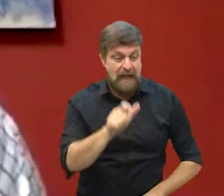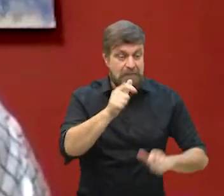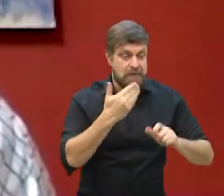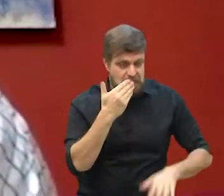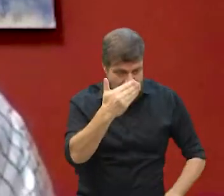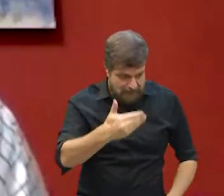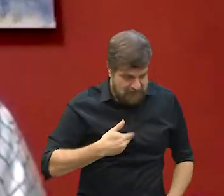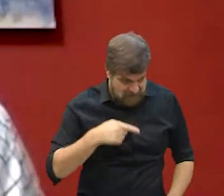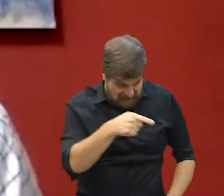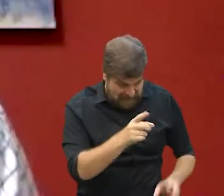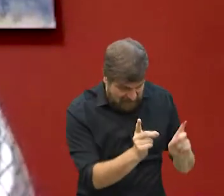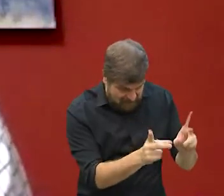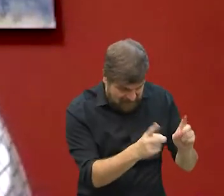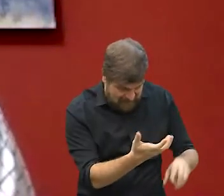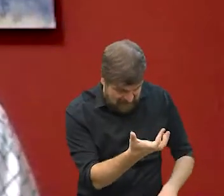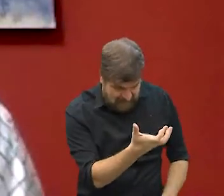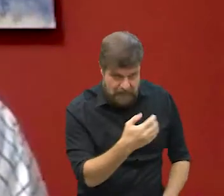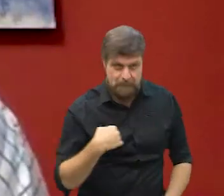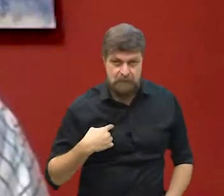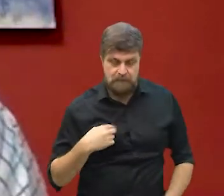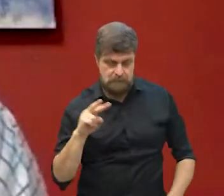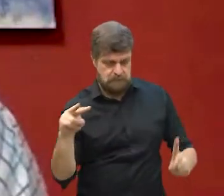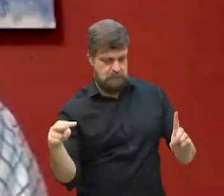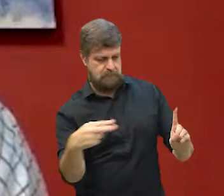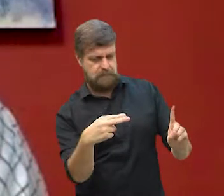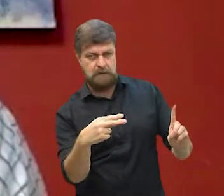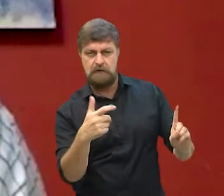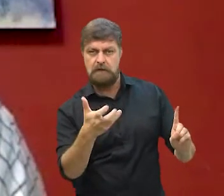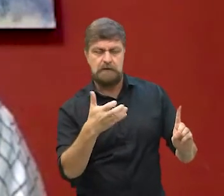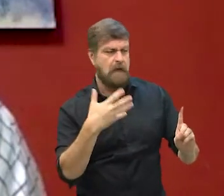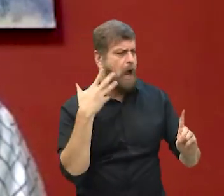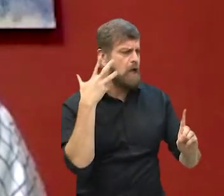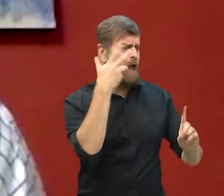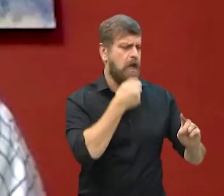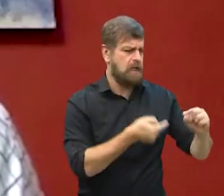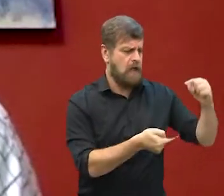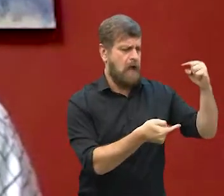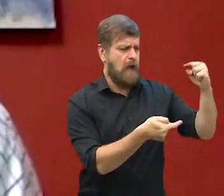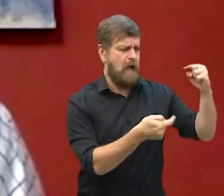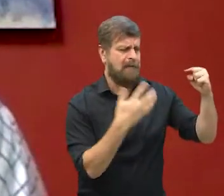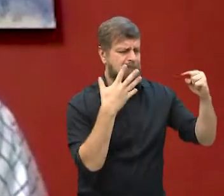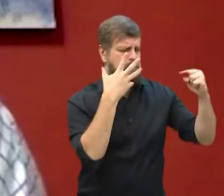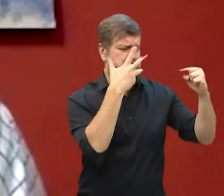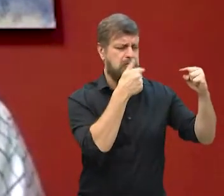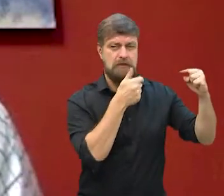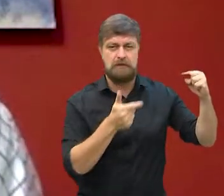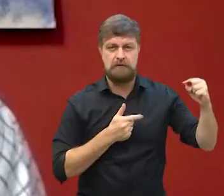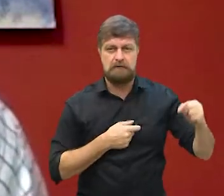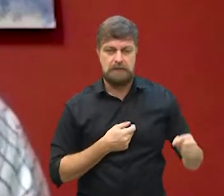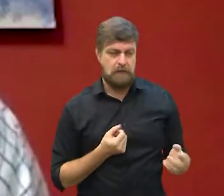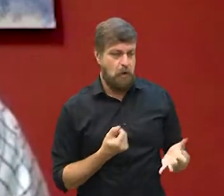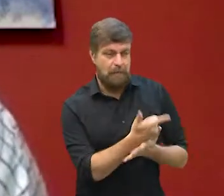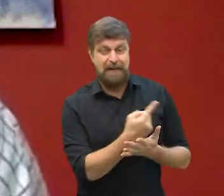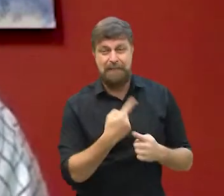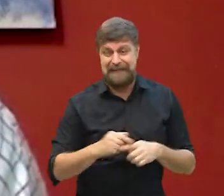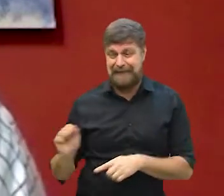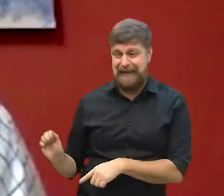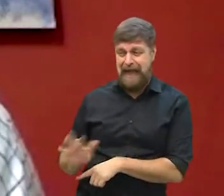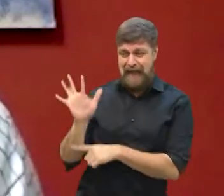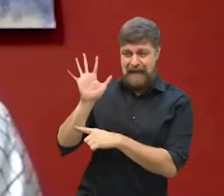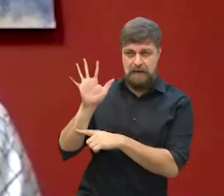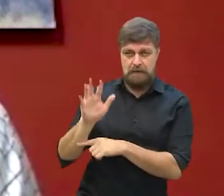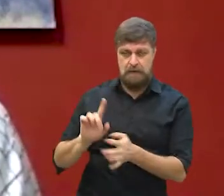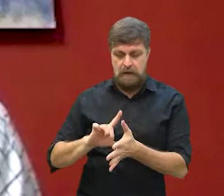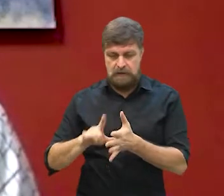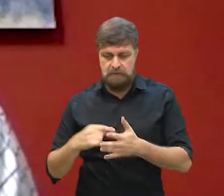E eu deixava aquilo consignado. Então, quem batia o olho naquilo falava assim: que coisa linda, que coisa maravilhosa. Só que não comprava, porque era